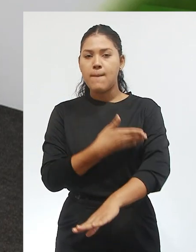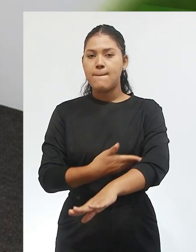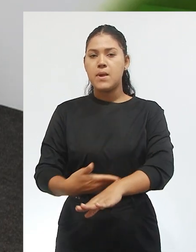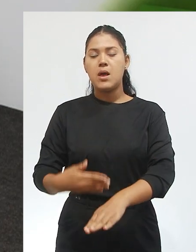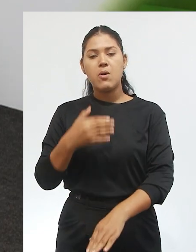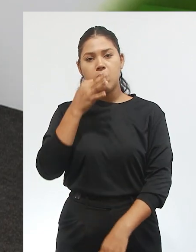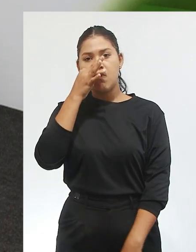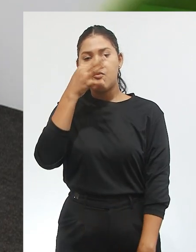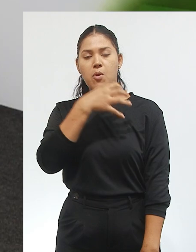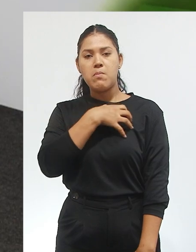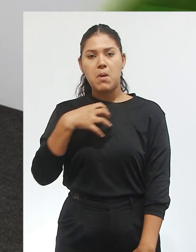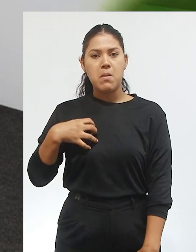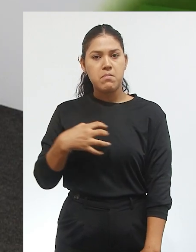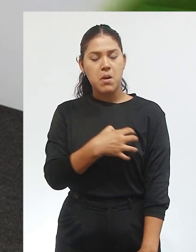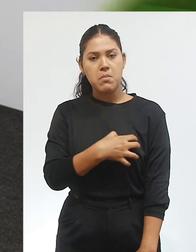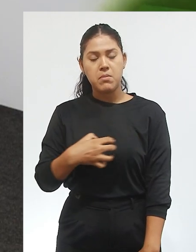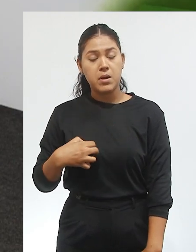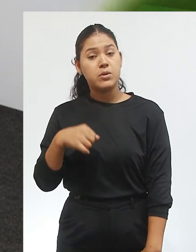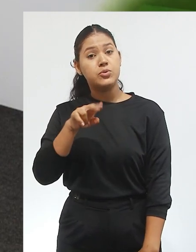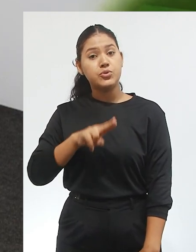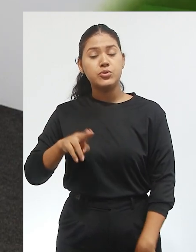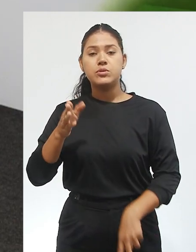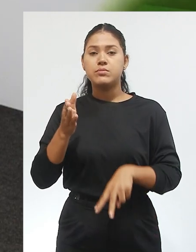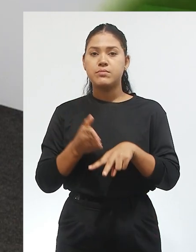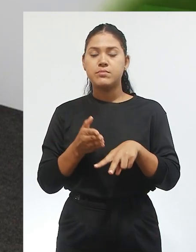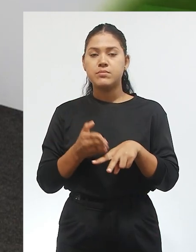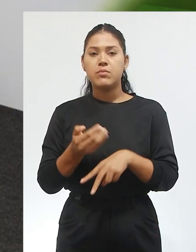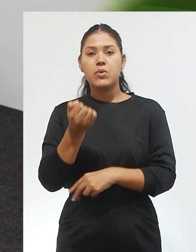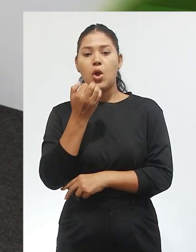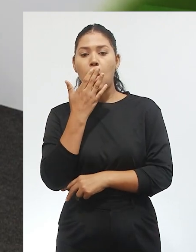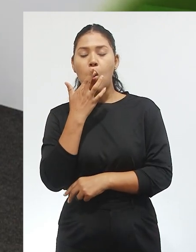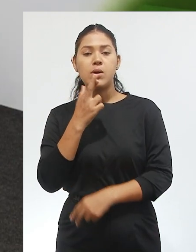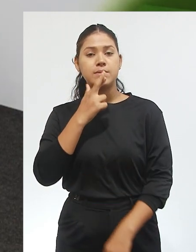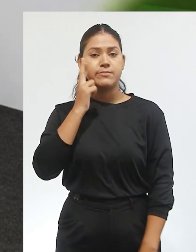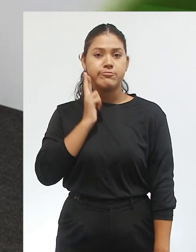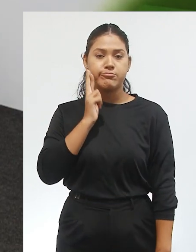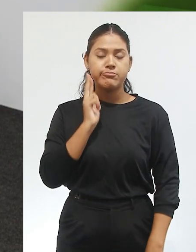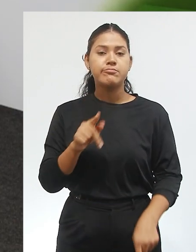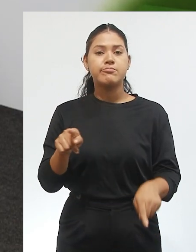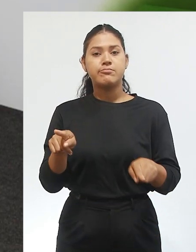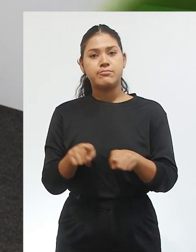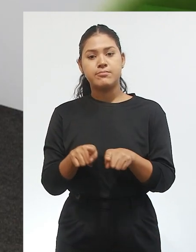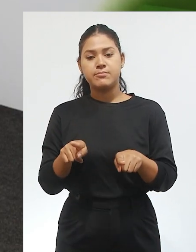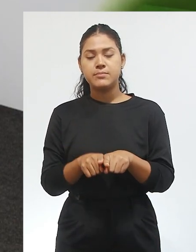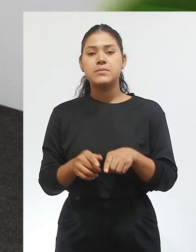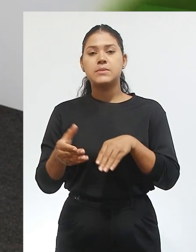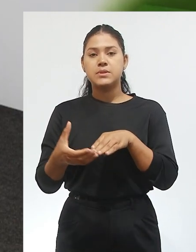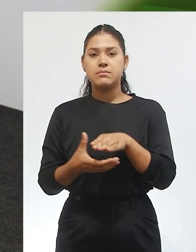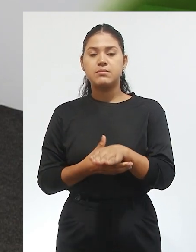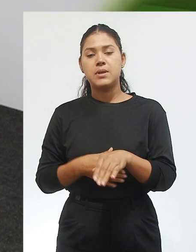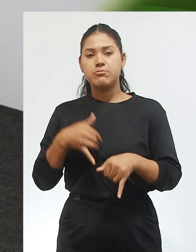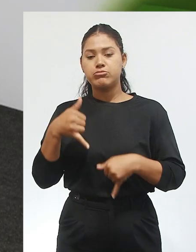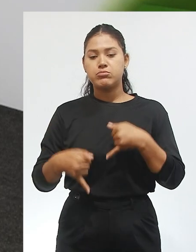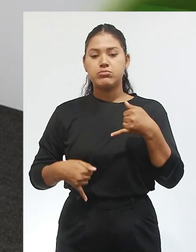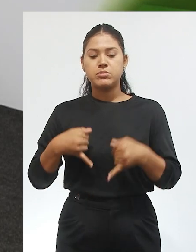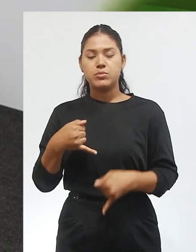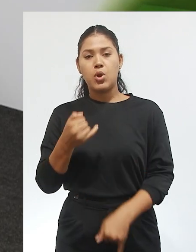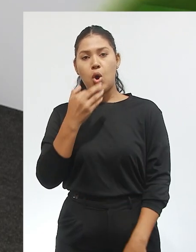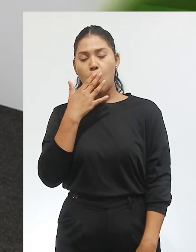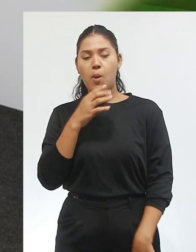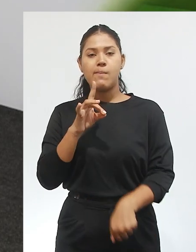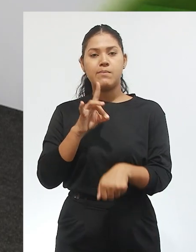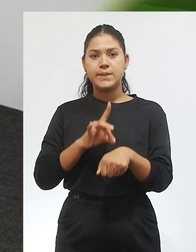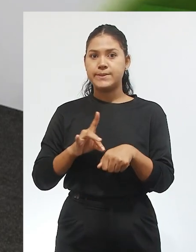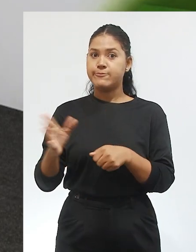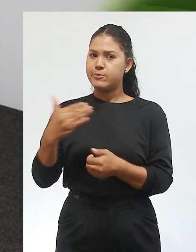algumas rosas nela. Estou com vestido de calça rosa e sapatos pretos. Ok?